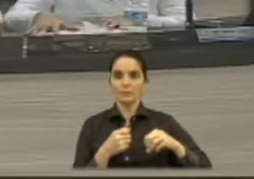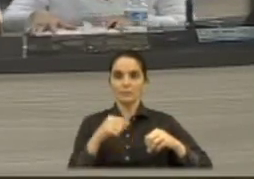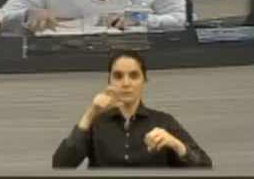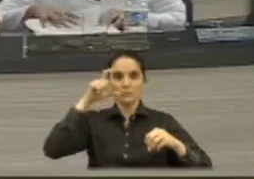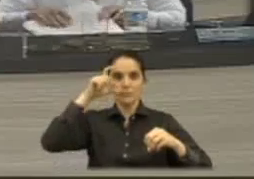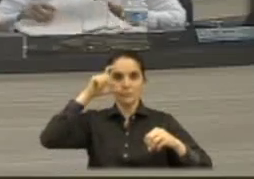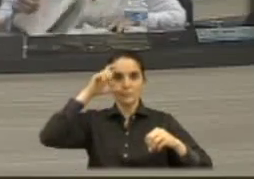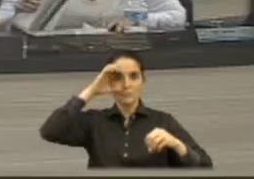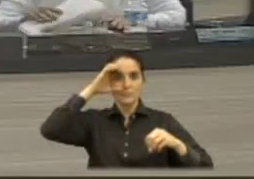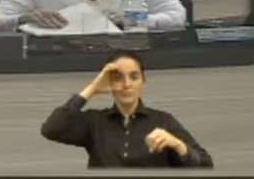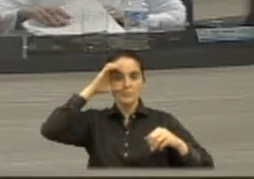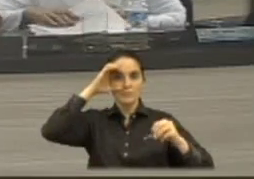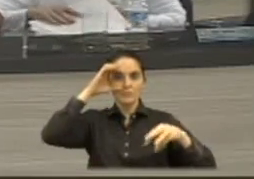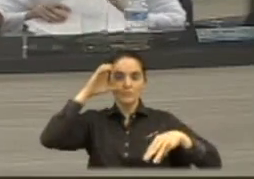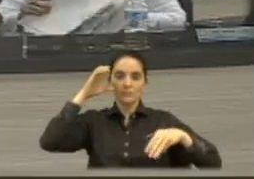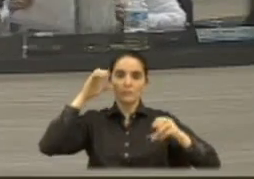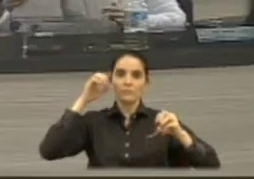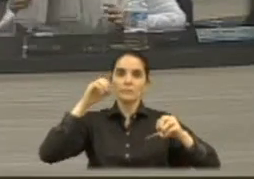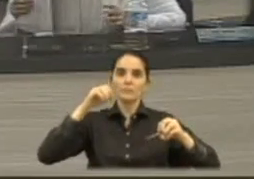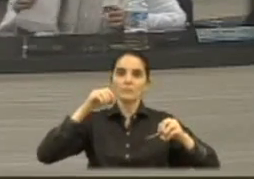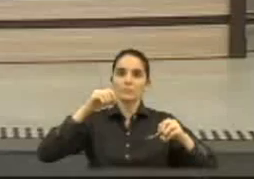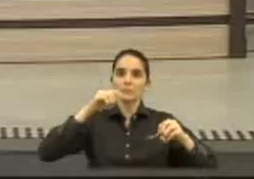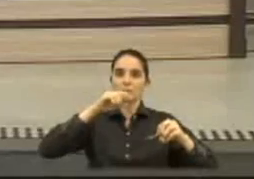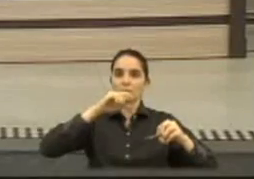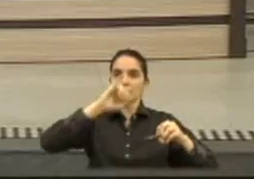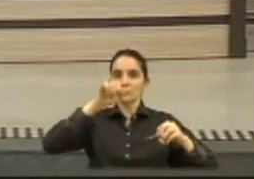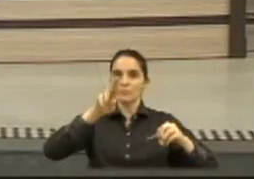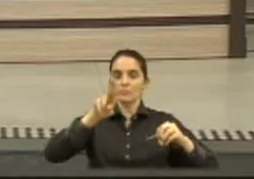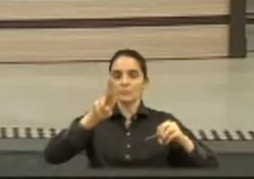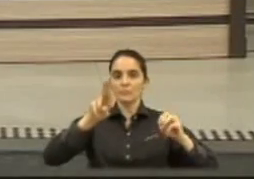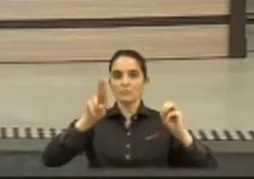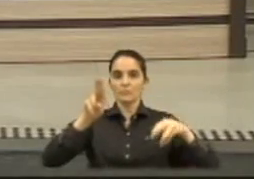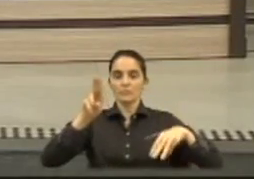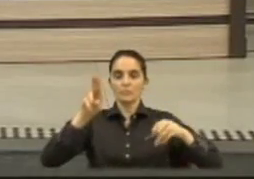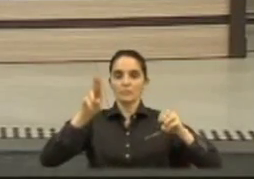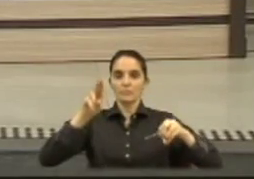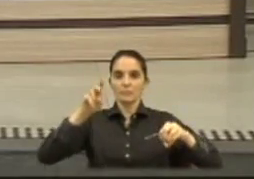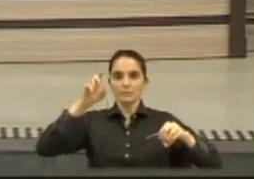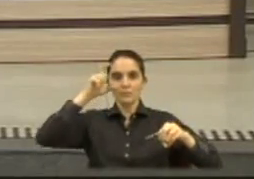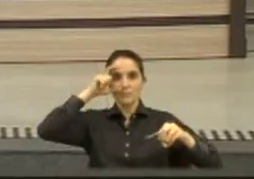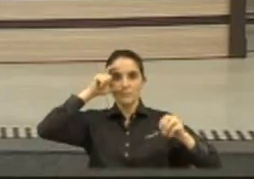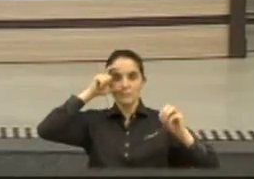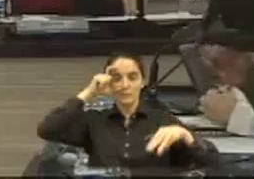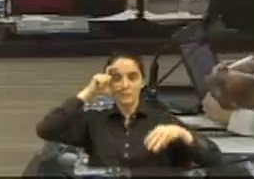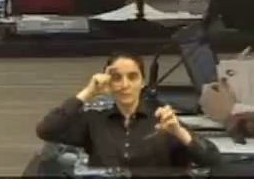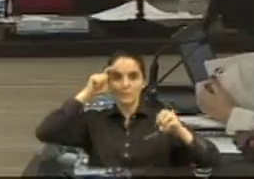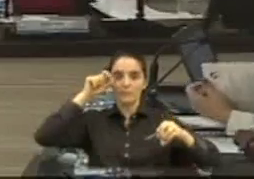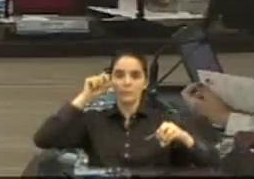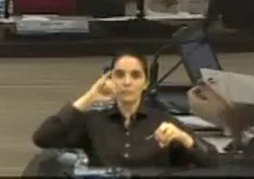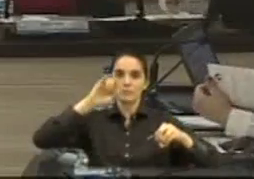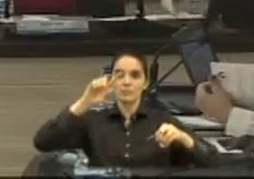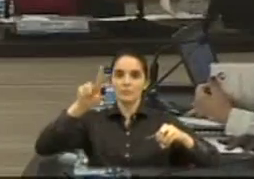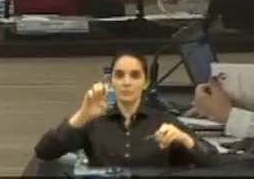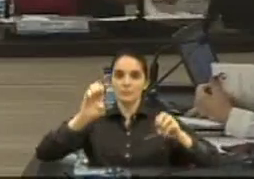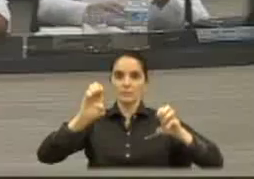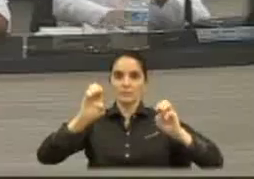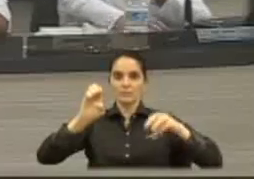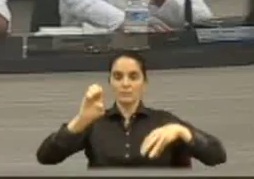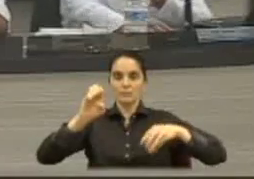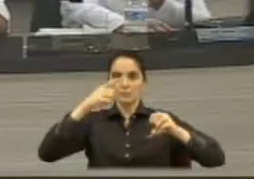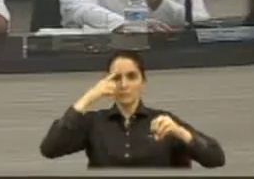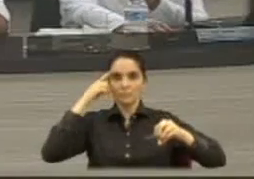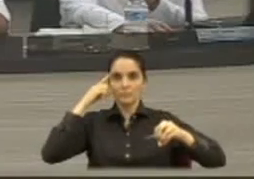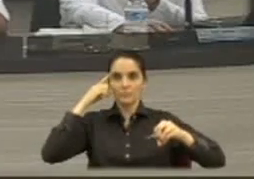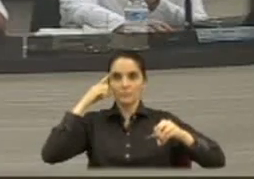José Couto de Jesus. Sim. José Eduardo Monteiro Júnior. Sim. José Farid Zaine. Sim. Zé Damix. Sim.